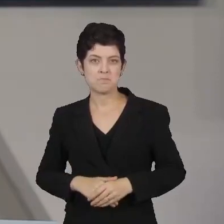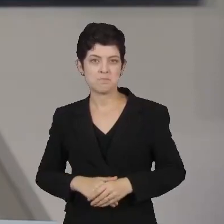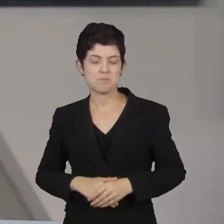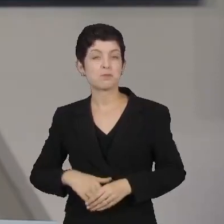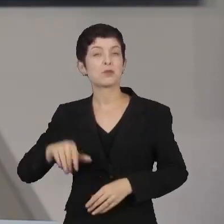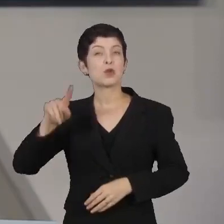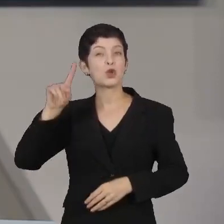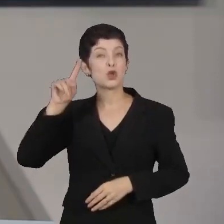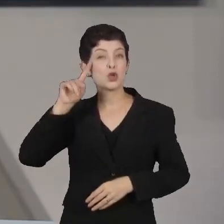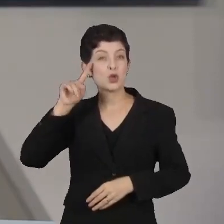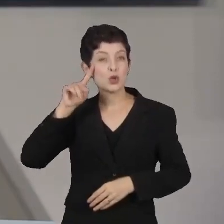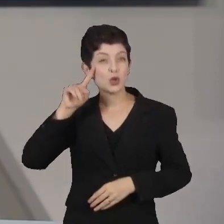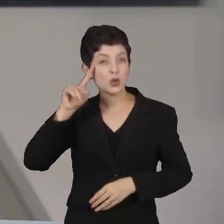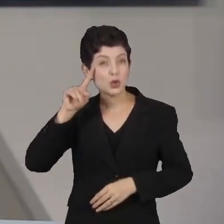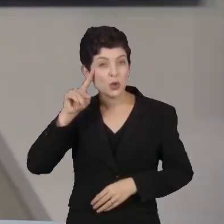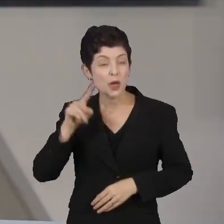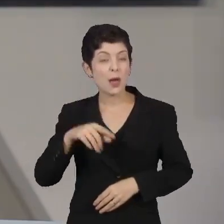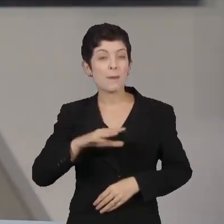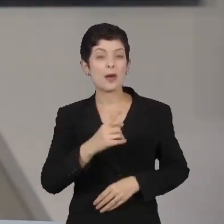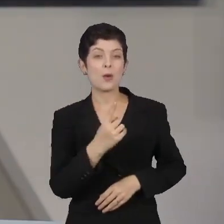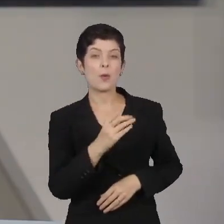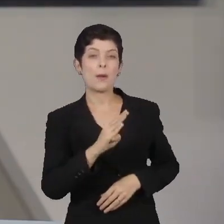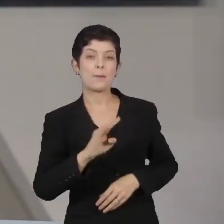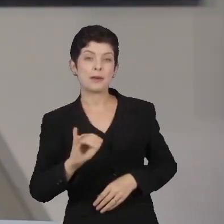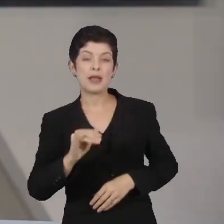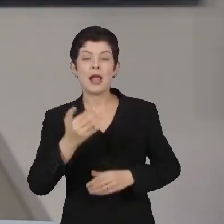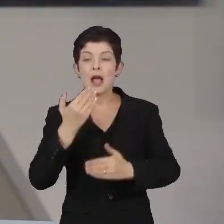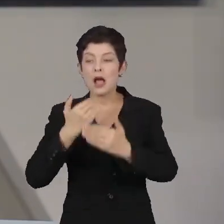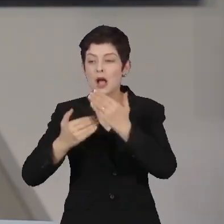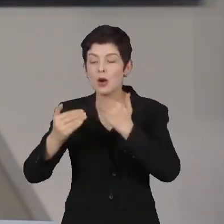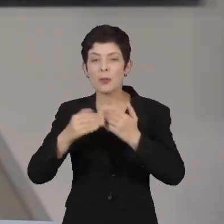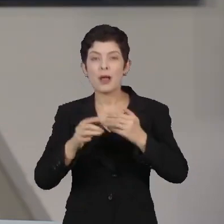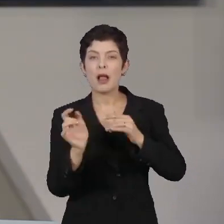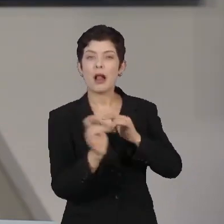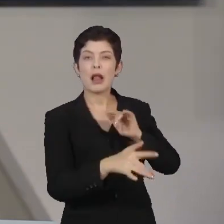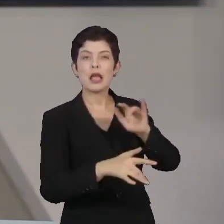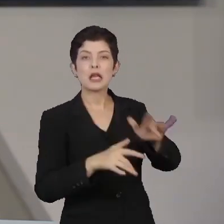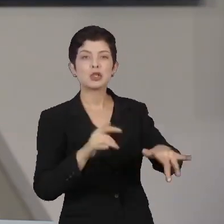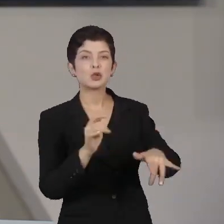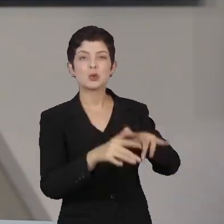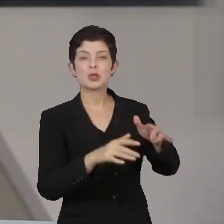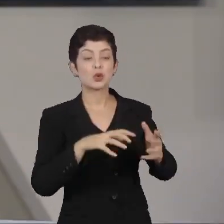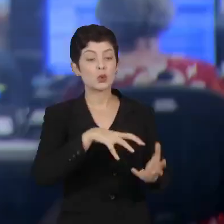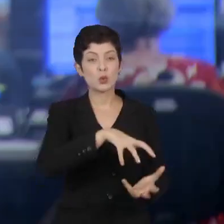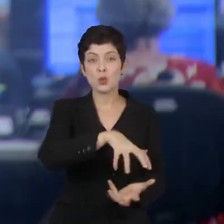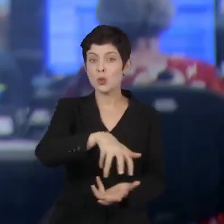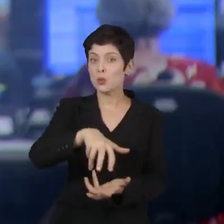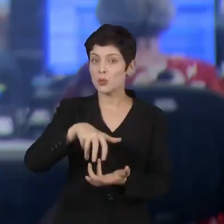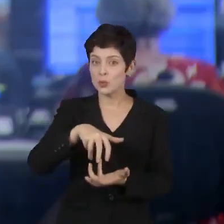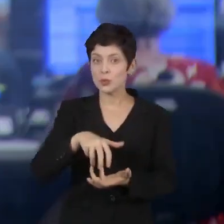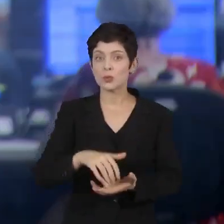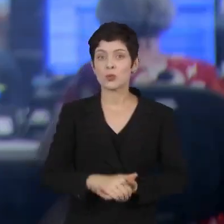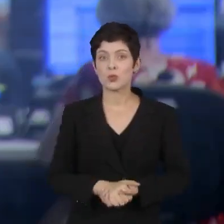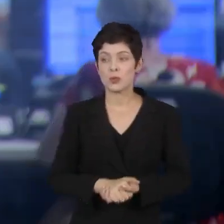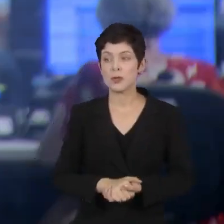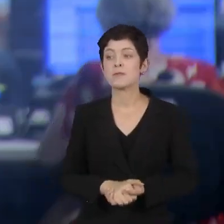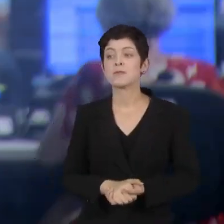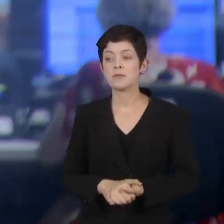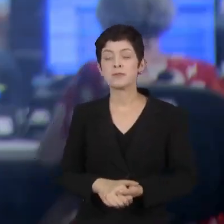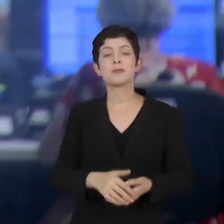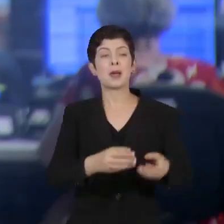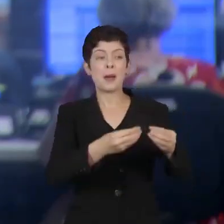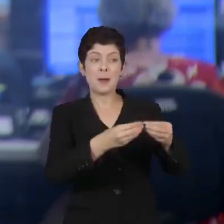Todos os dias, mais de 1 bilhão de refeições são jogadas no lixo no mundo. Os dados estão